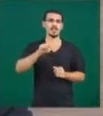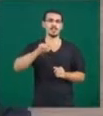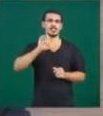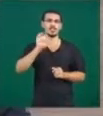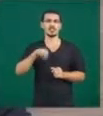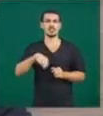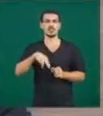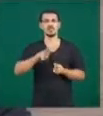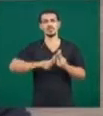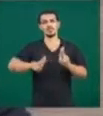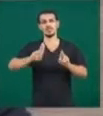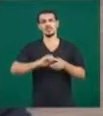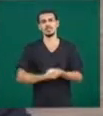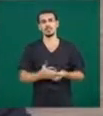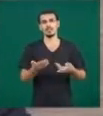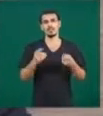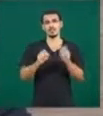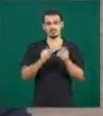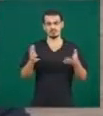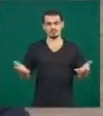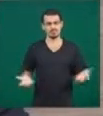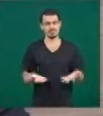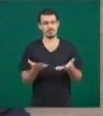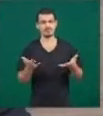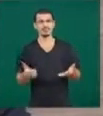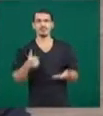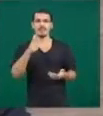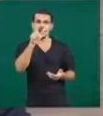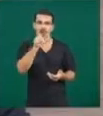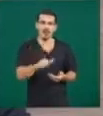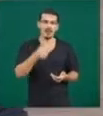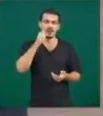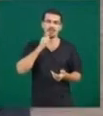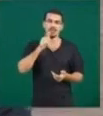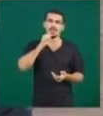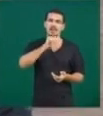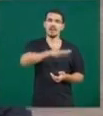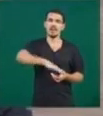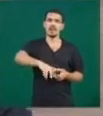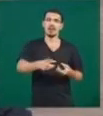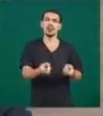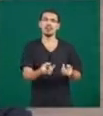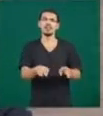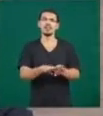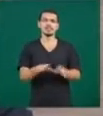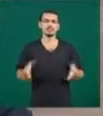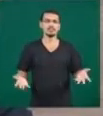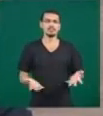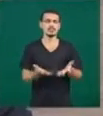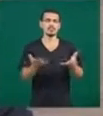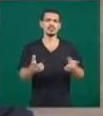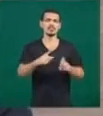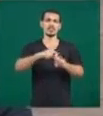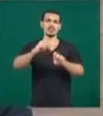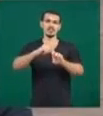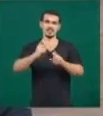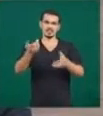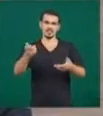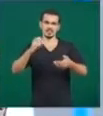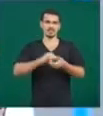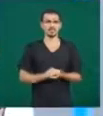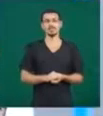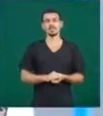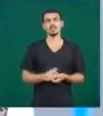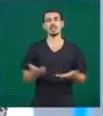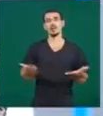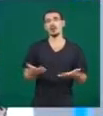principal, promover a mulher em relação ao mercado, estimulando o empreendedorismo e fomentando também novos negócios. Eu recebo aqui a professora da